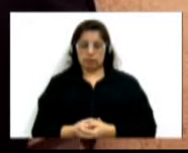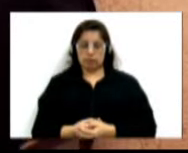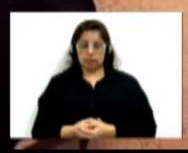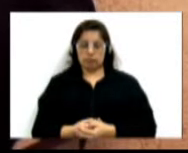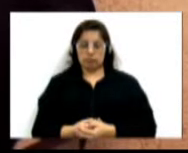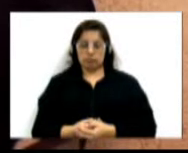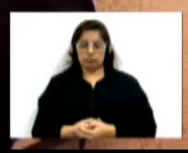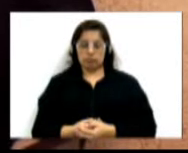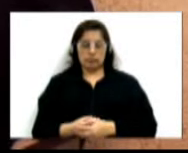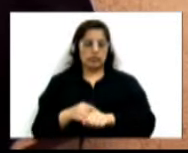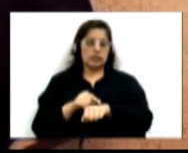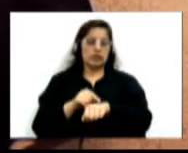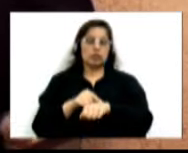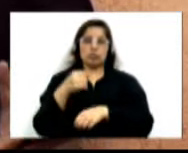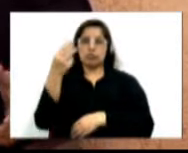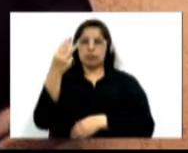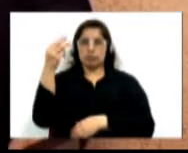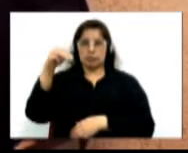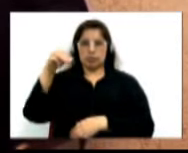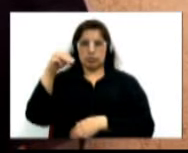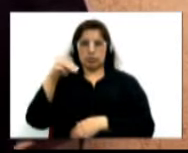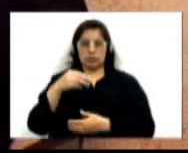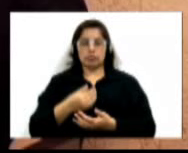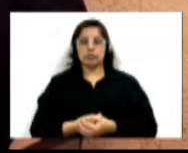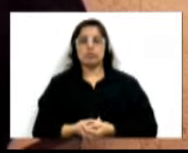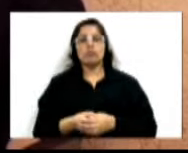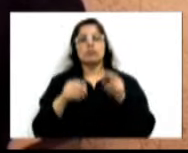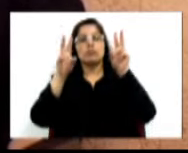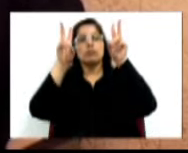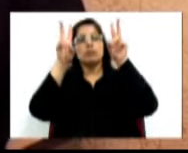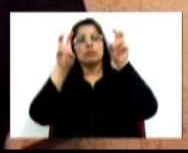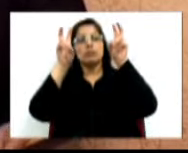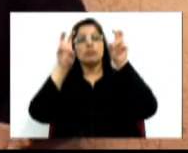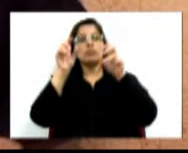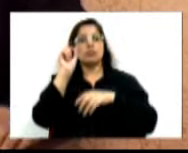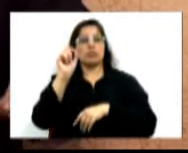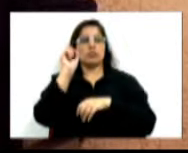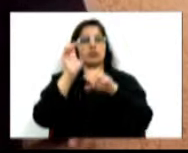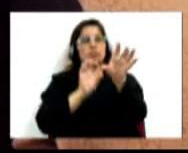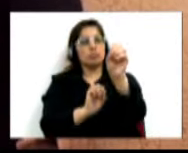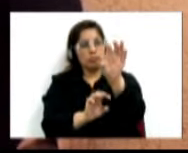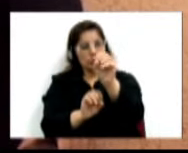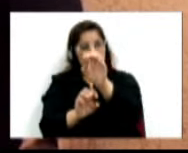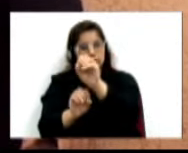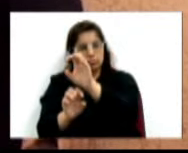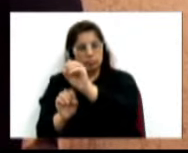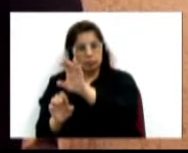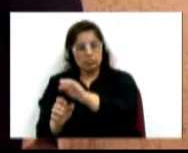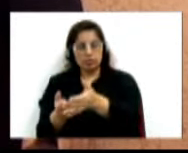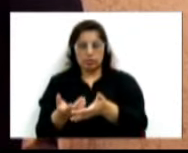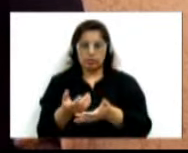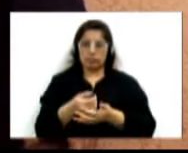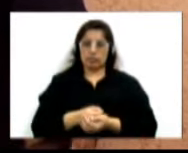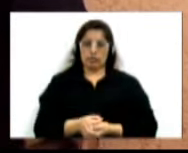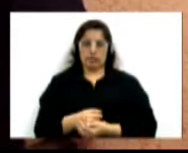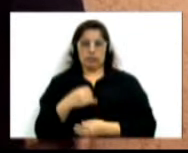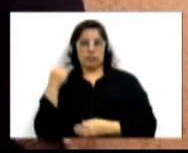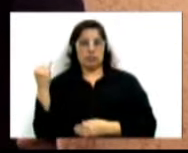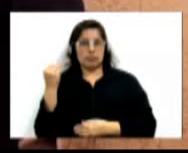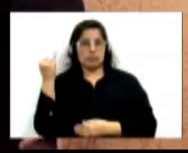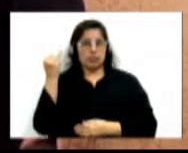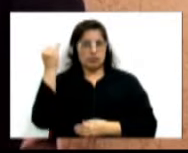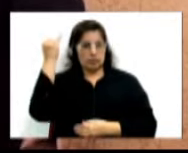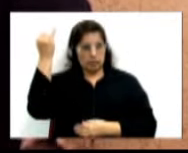Me resta 3 minutos. O meu tema é esse, da educação, né? A importância